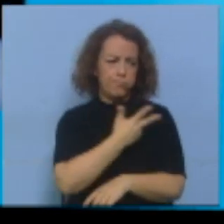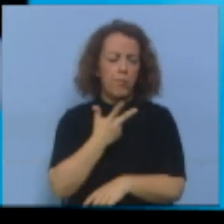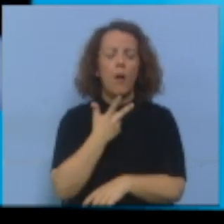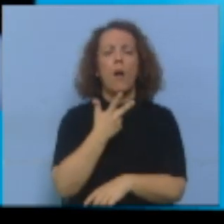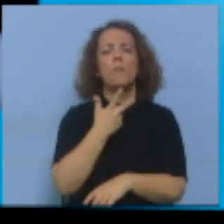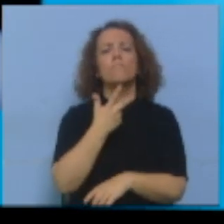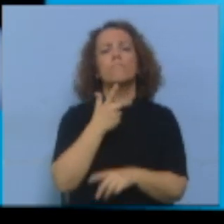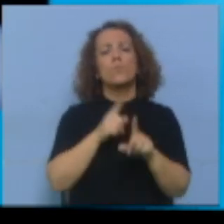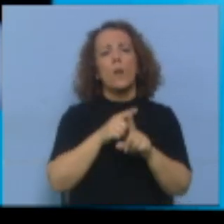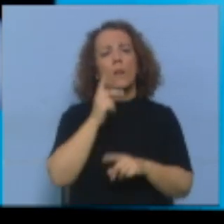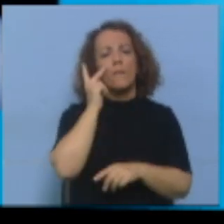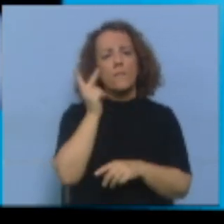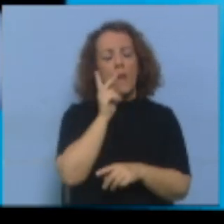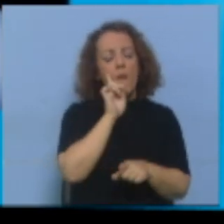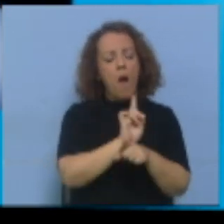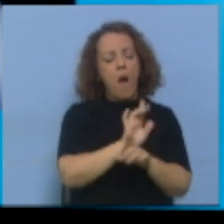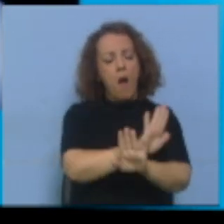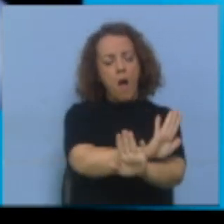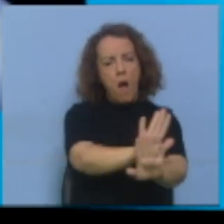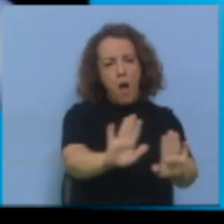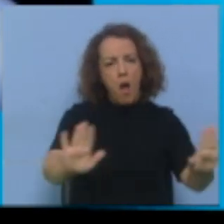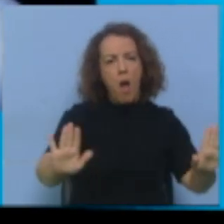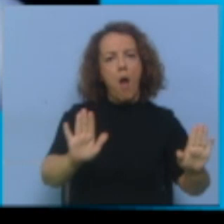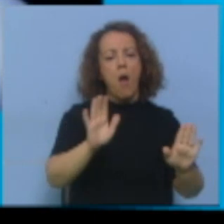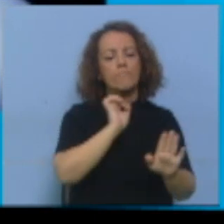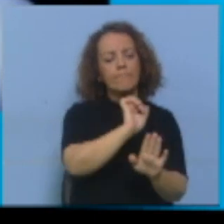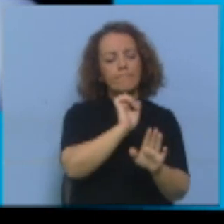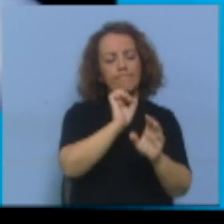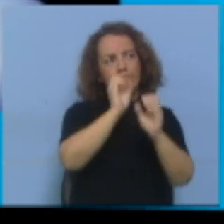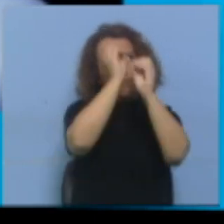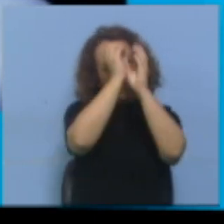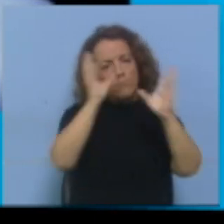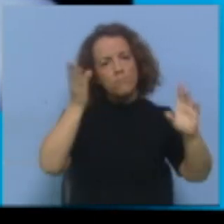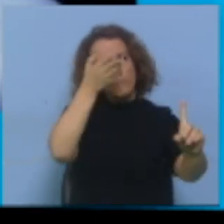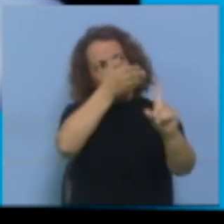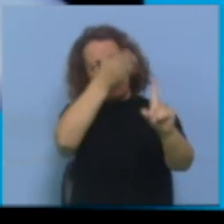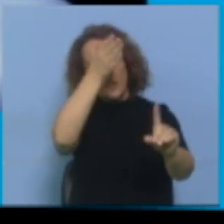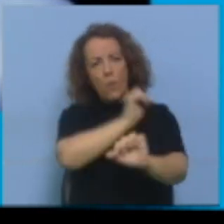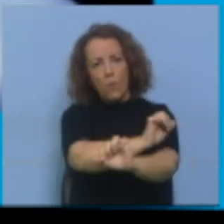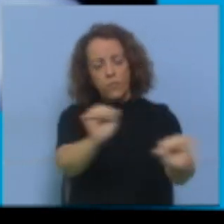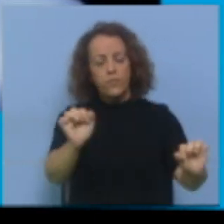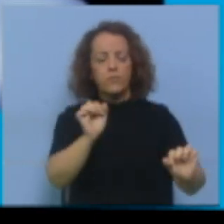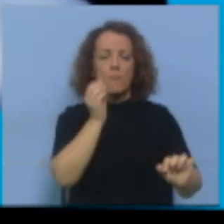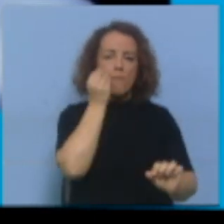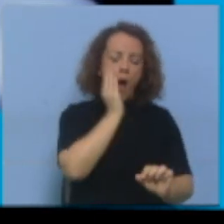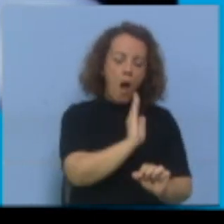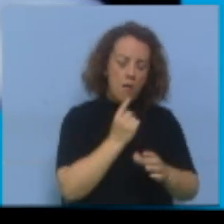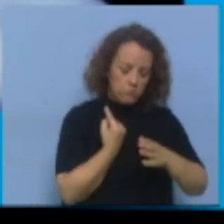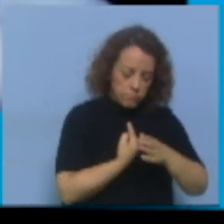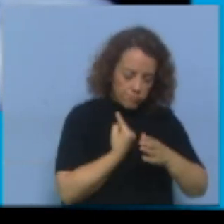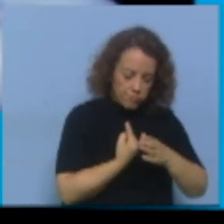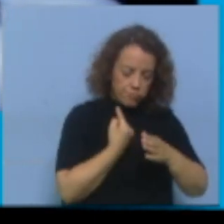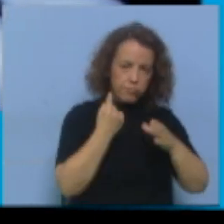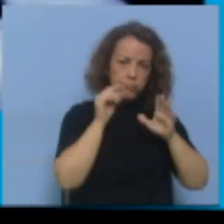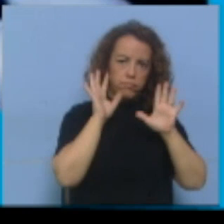forma confinados, isolados na sua forma de missão, de outros que têm como missão